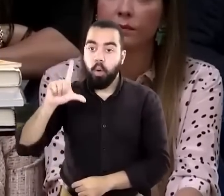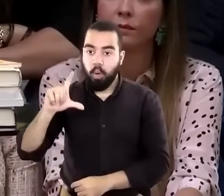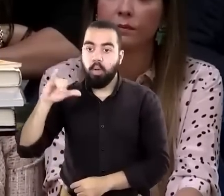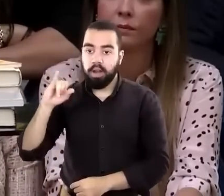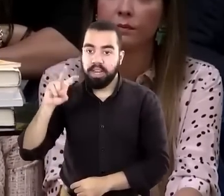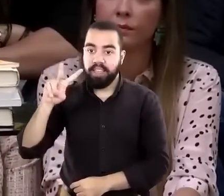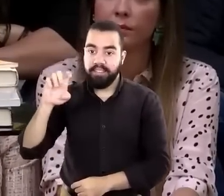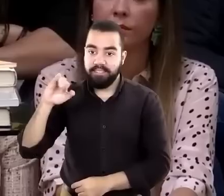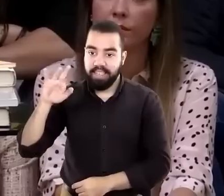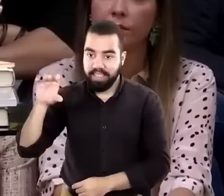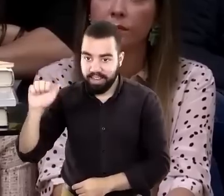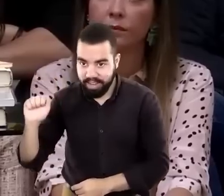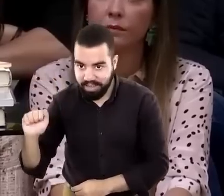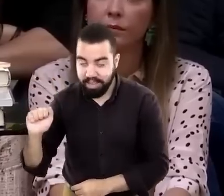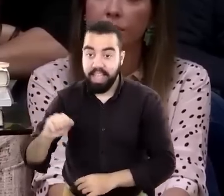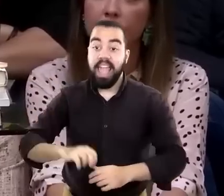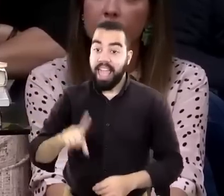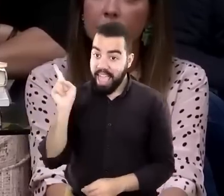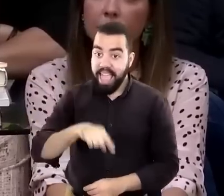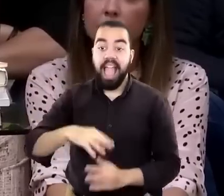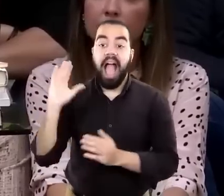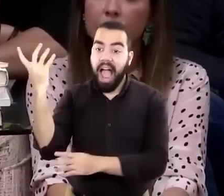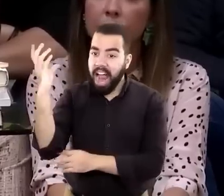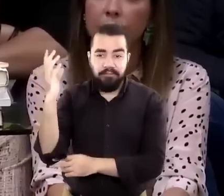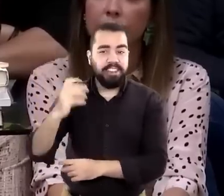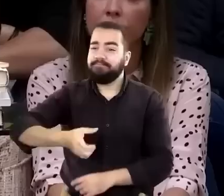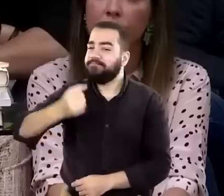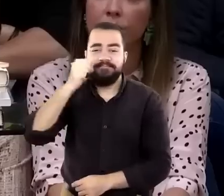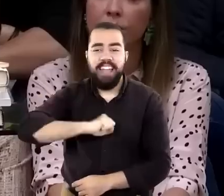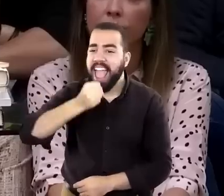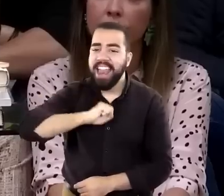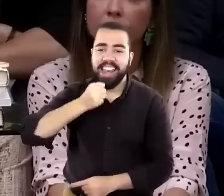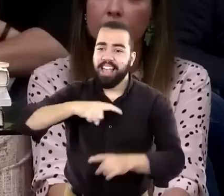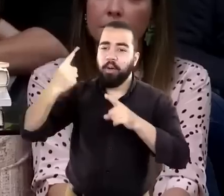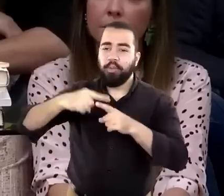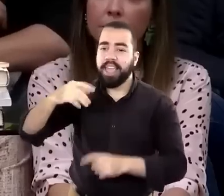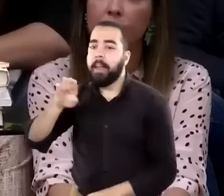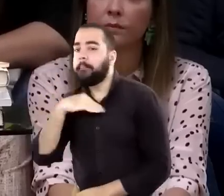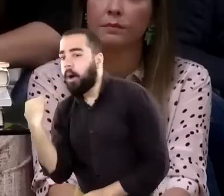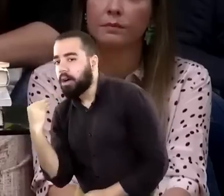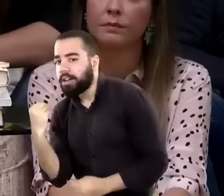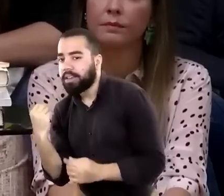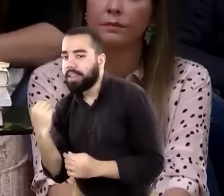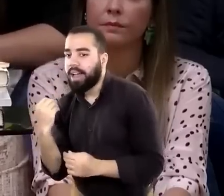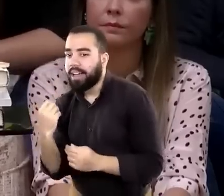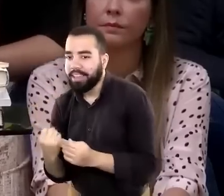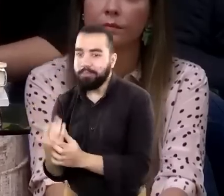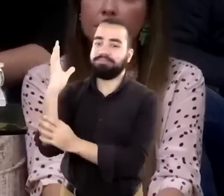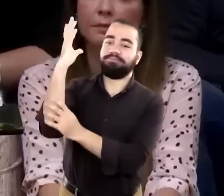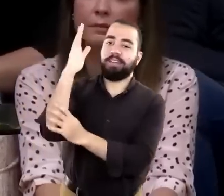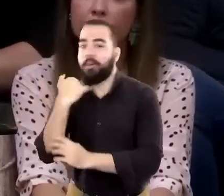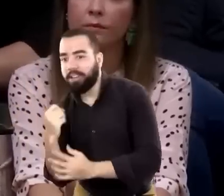de nascer, de morrer, de ressuscitar. Quando você vai a Jerusalém, lá no chamado Jardim